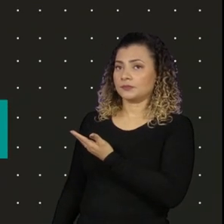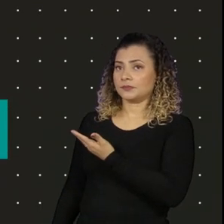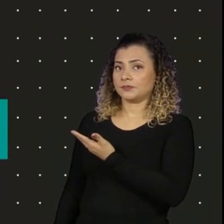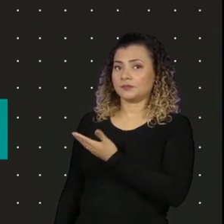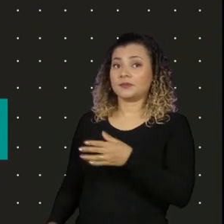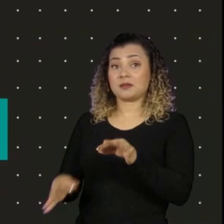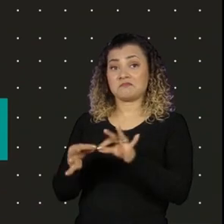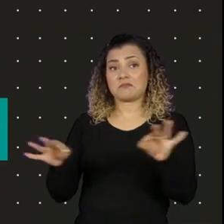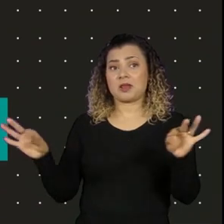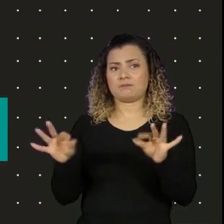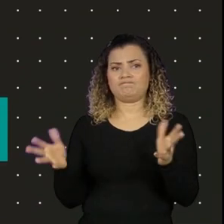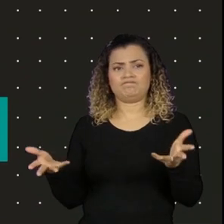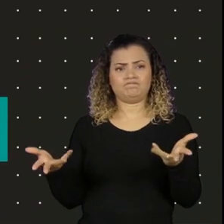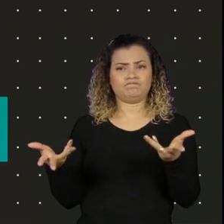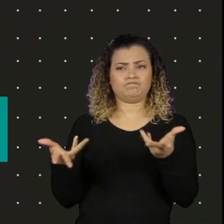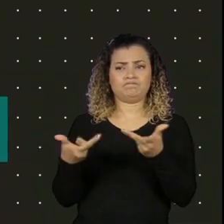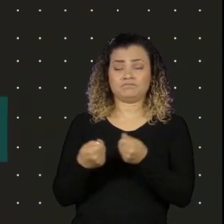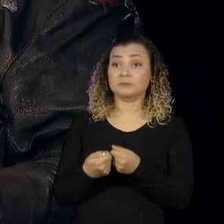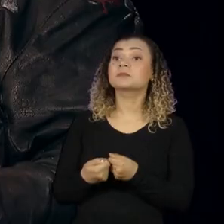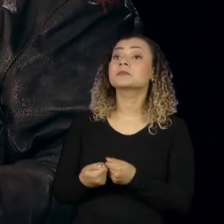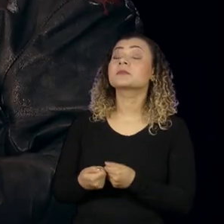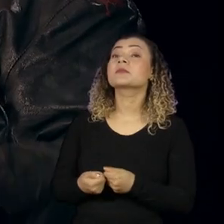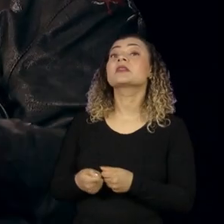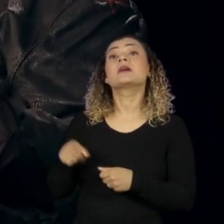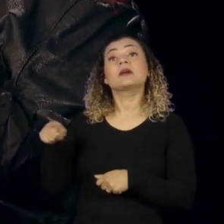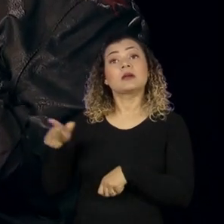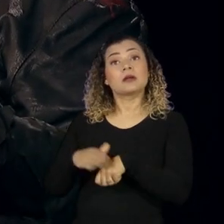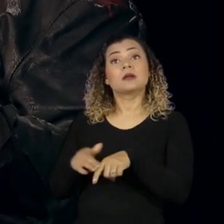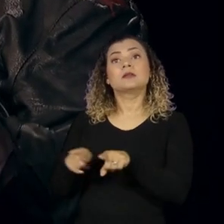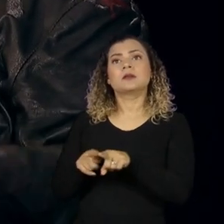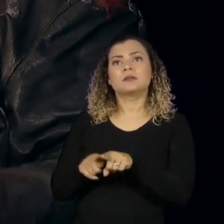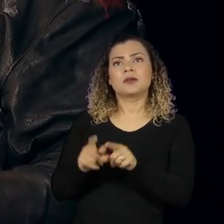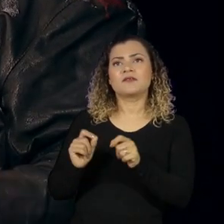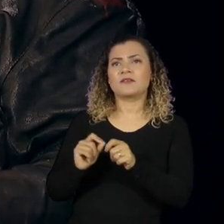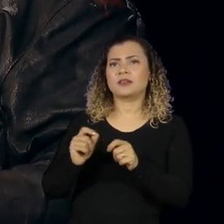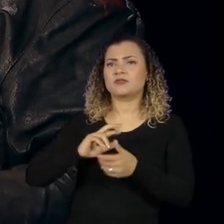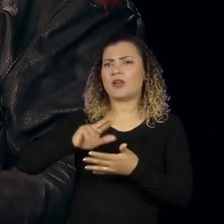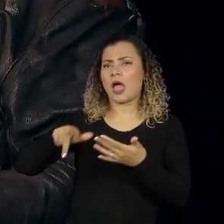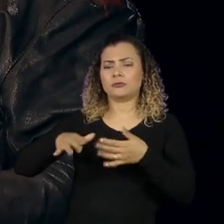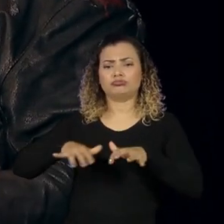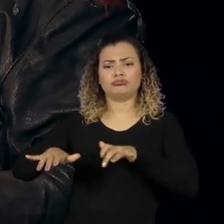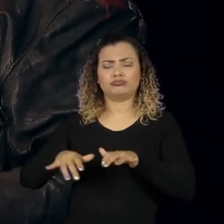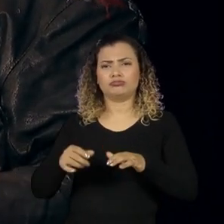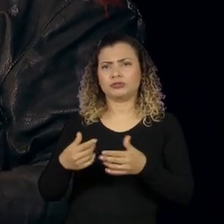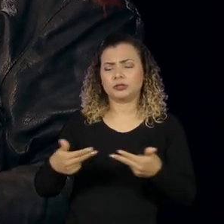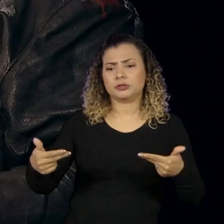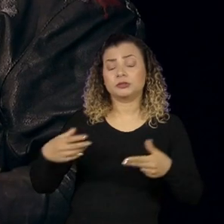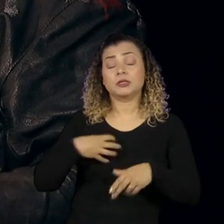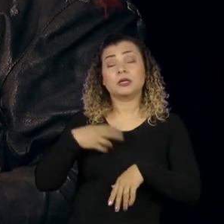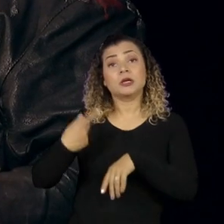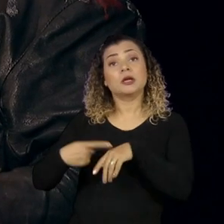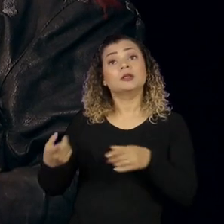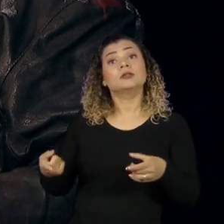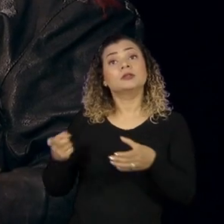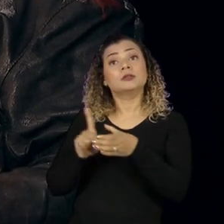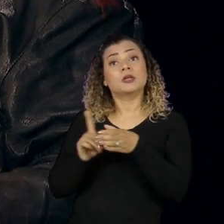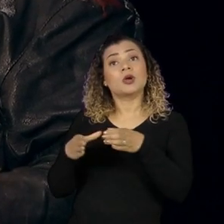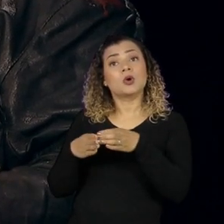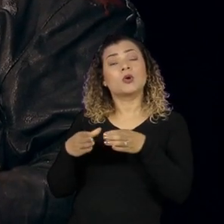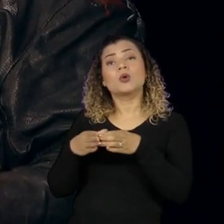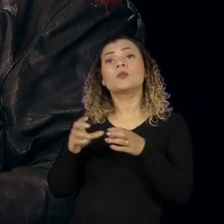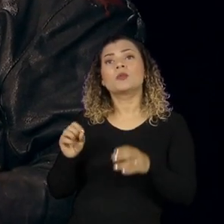maestro, né? E faz muita trilha para os sátiros e tal. E a gente tem uma banda junto chamada Tempo